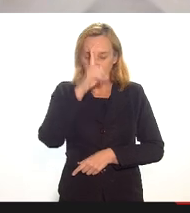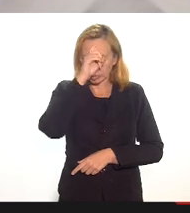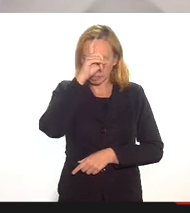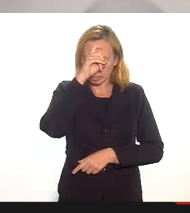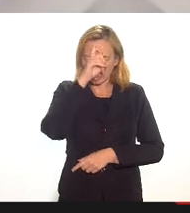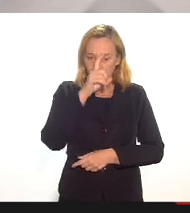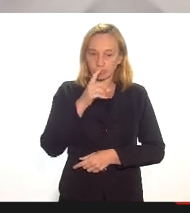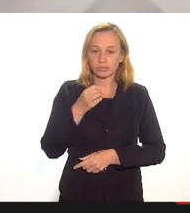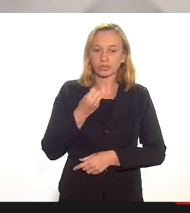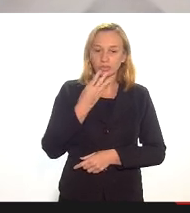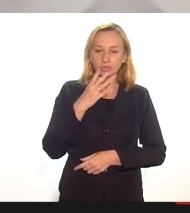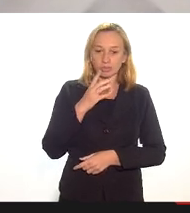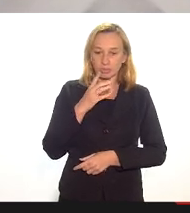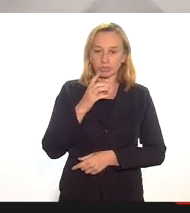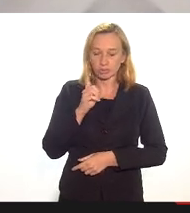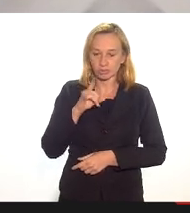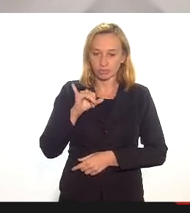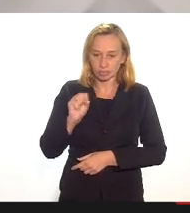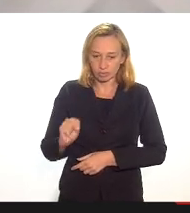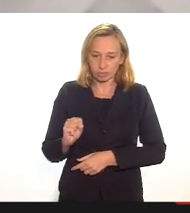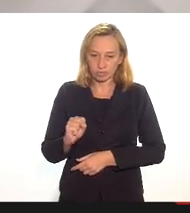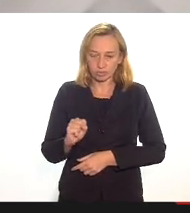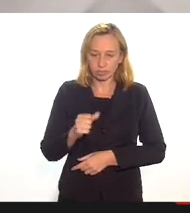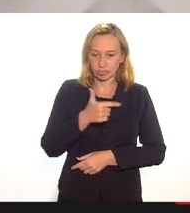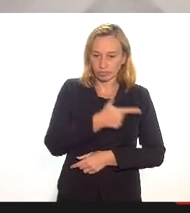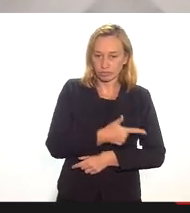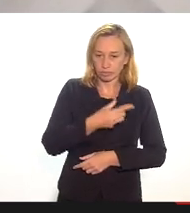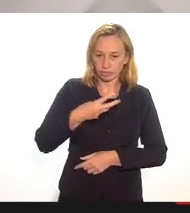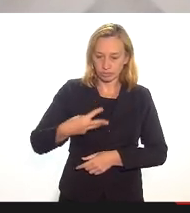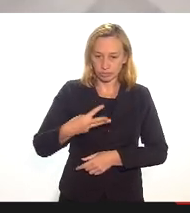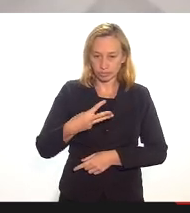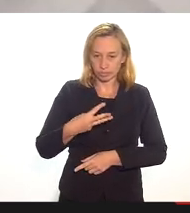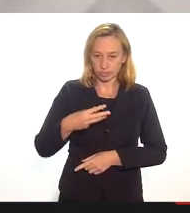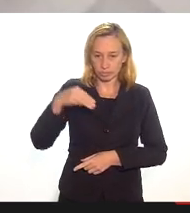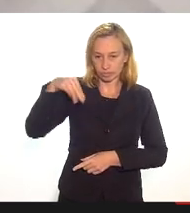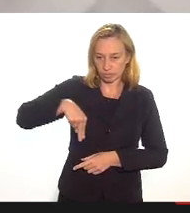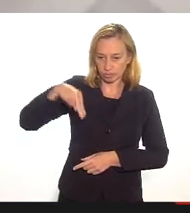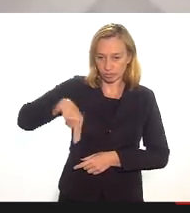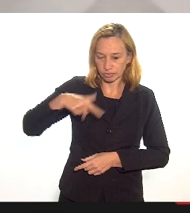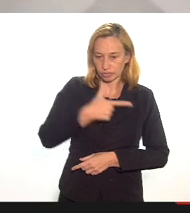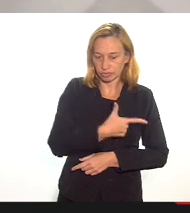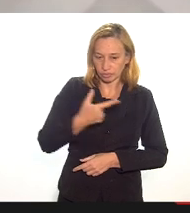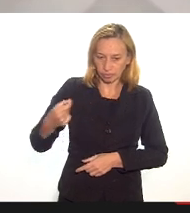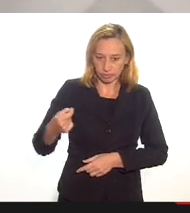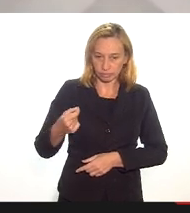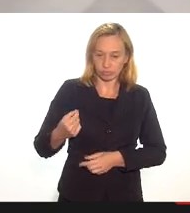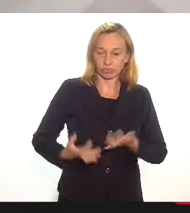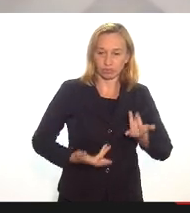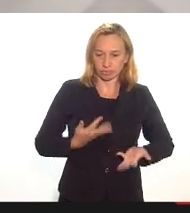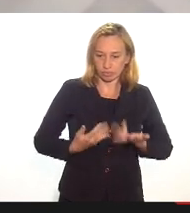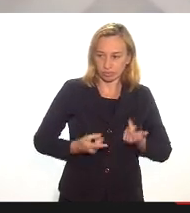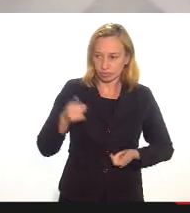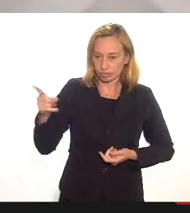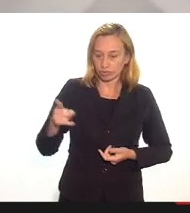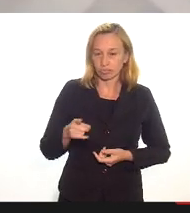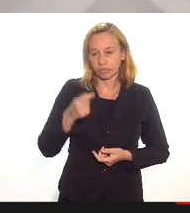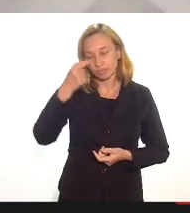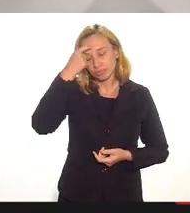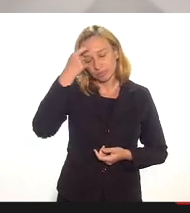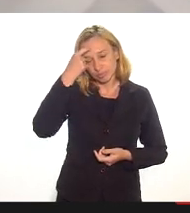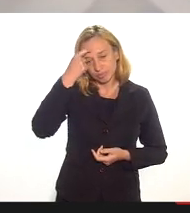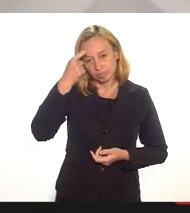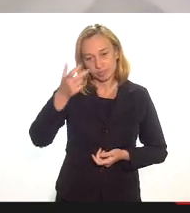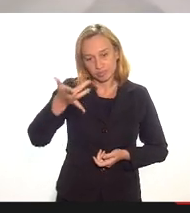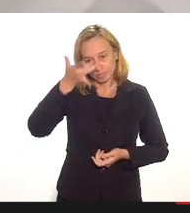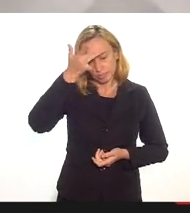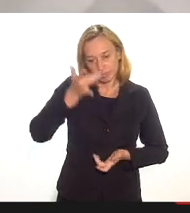no dia 23 de novembro de 2020. Essa data é tão firme na nossa memória que, como